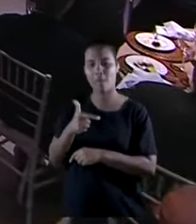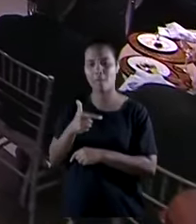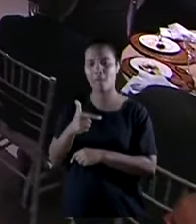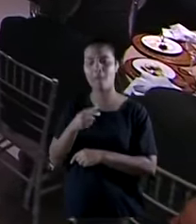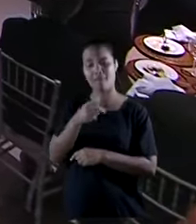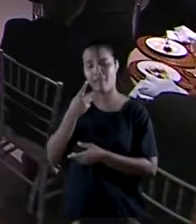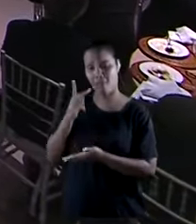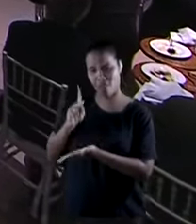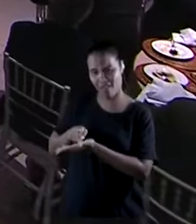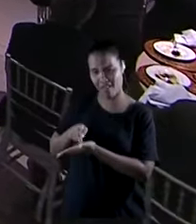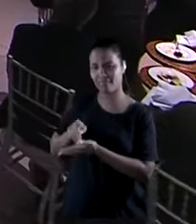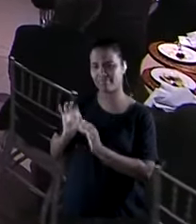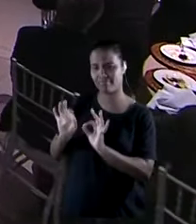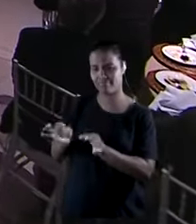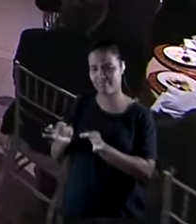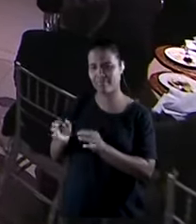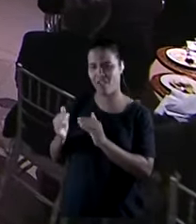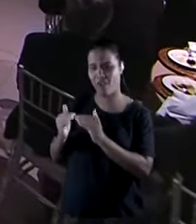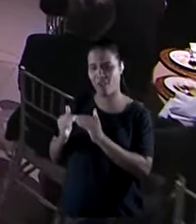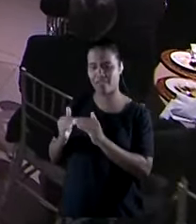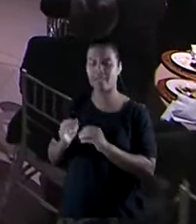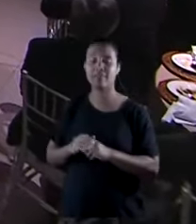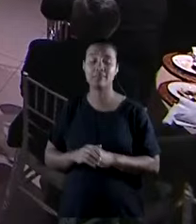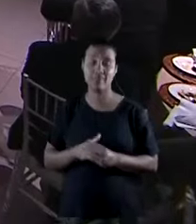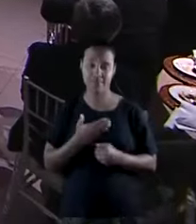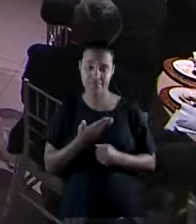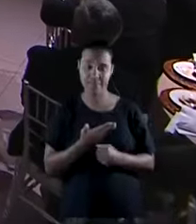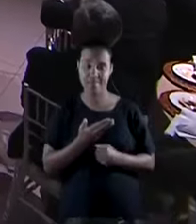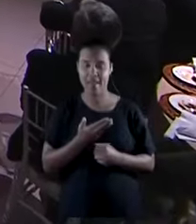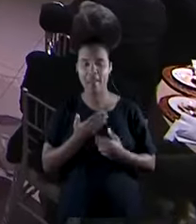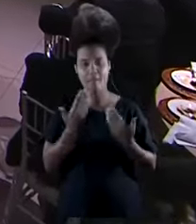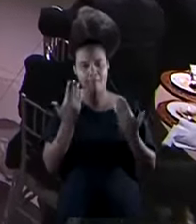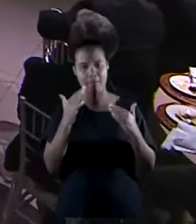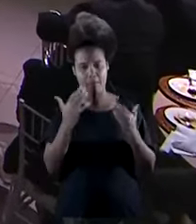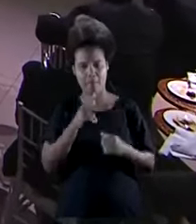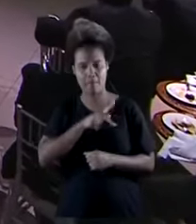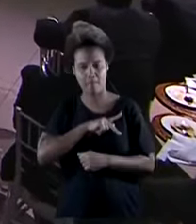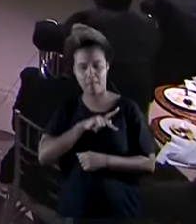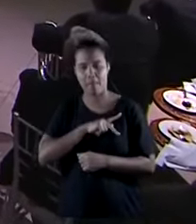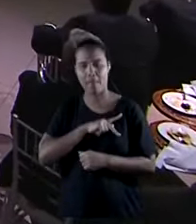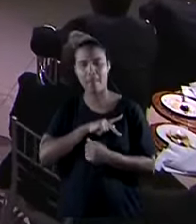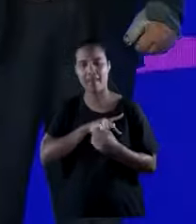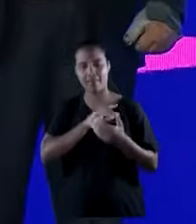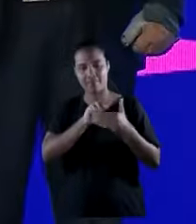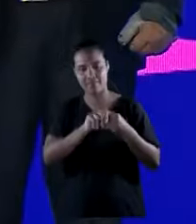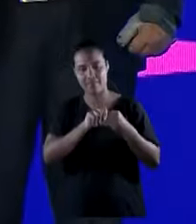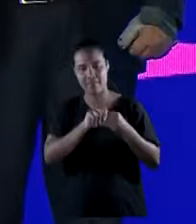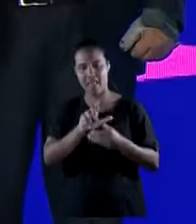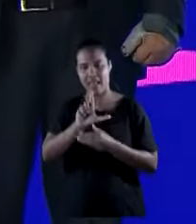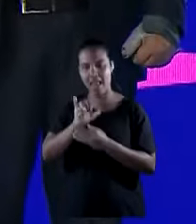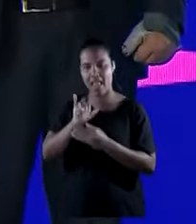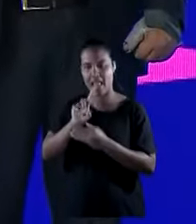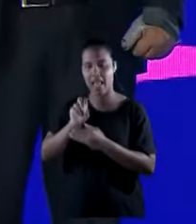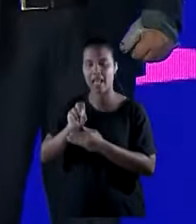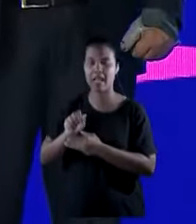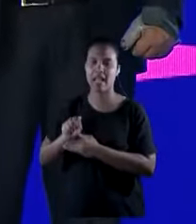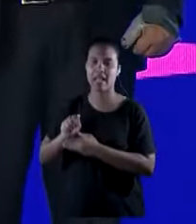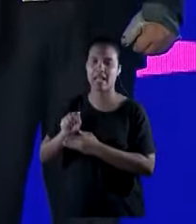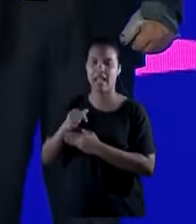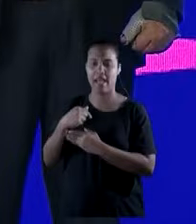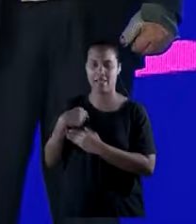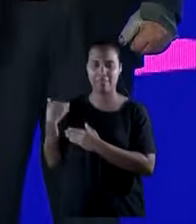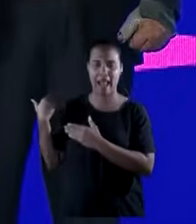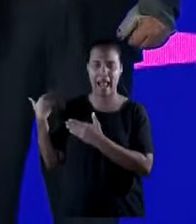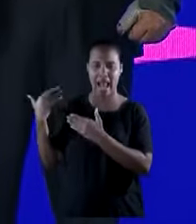disse. Mas olha, parabéns ao Palmeiras, cumprimento Leila Pereira, eu estou na área desde os anos 9 antes de Cristo,